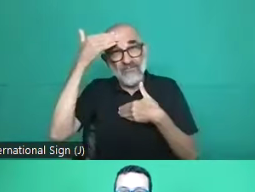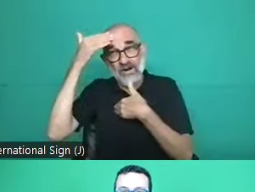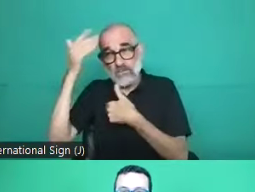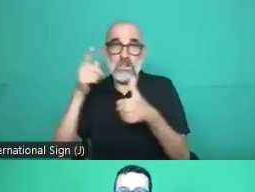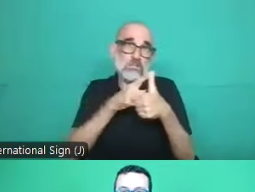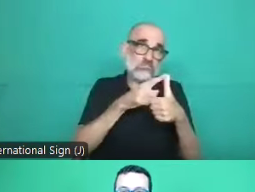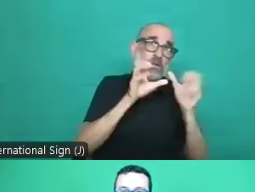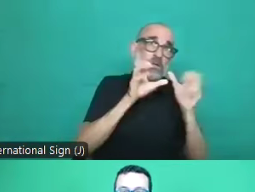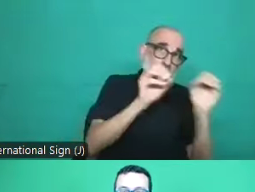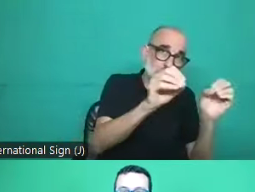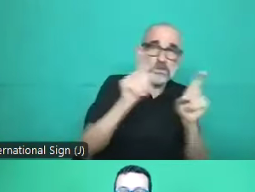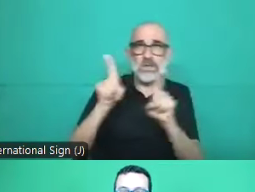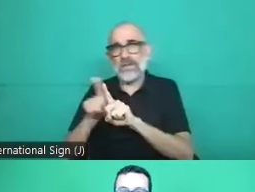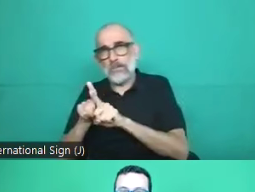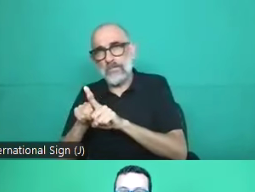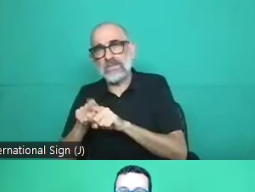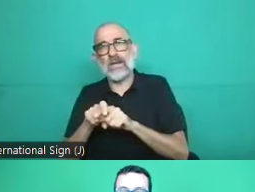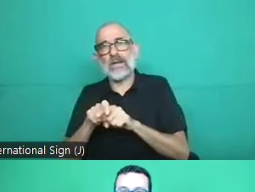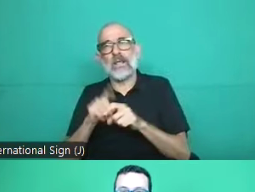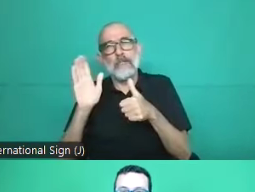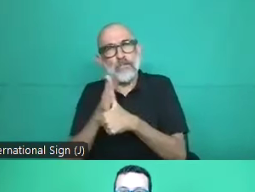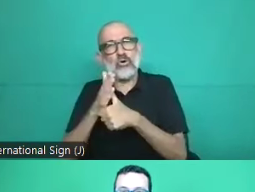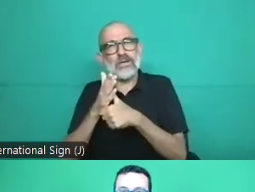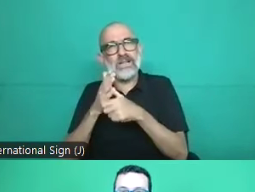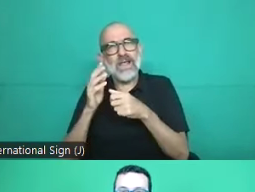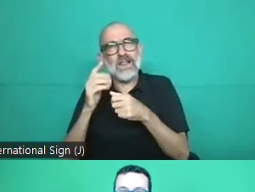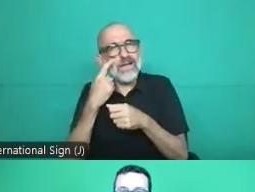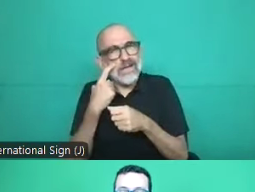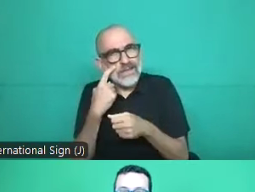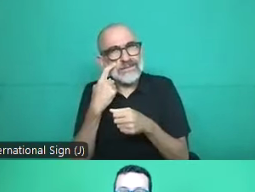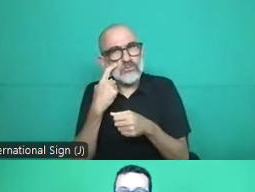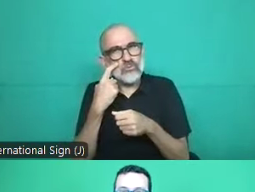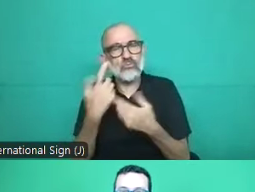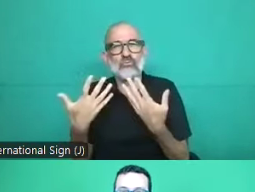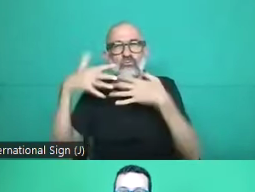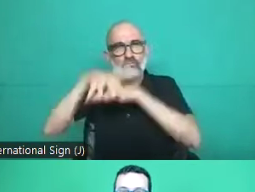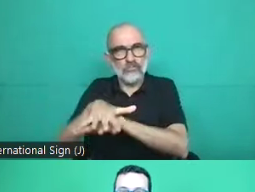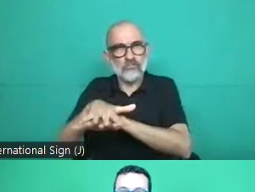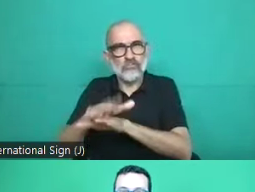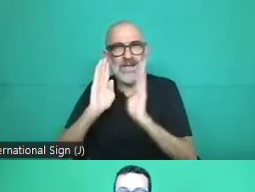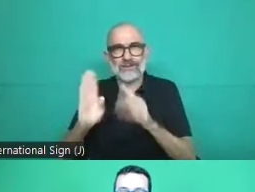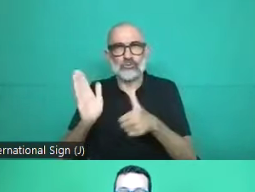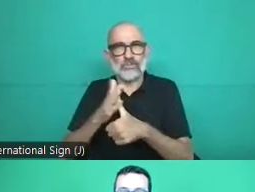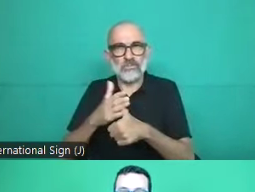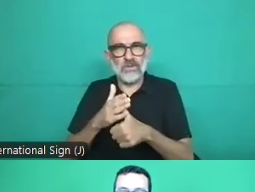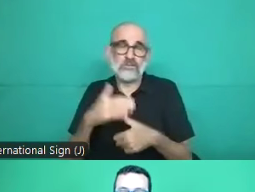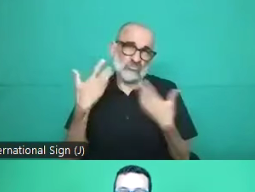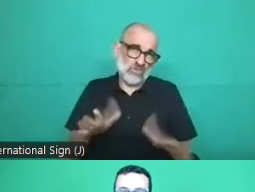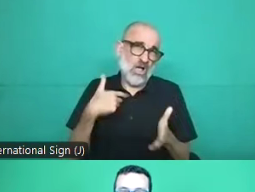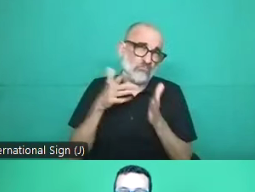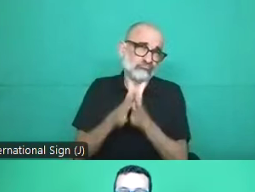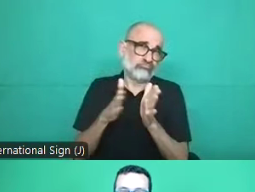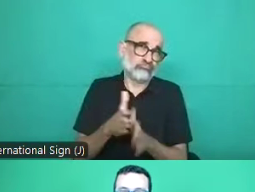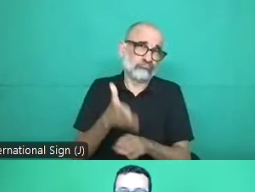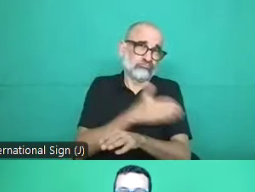risco, a integração com a atenção primária, que eu já mencionei, o telesaúde, que é uma estratégia que no Brasil tem se usado de forma